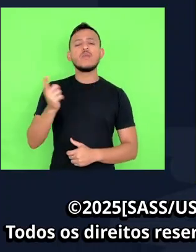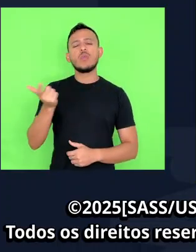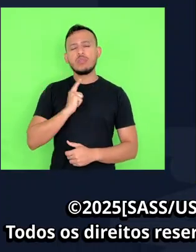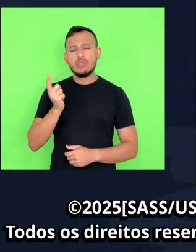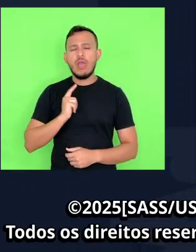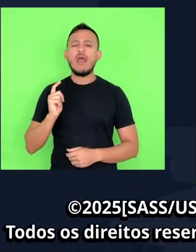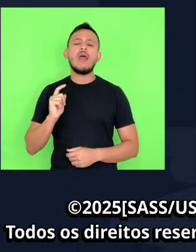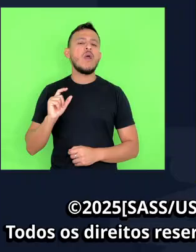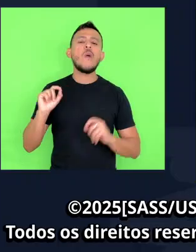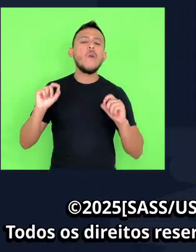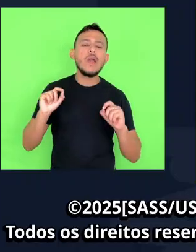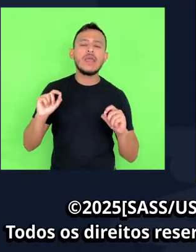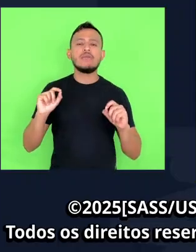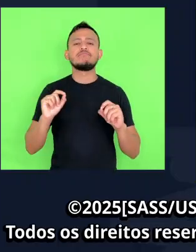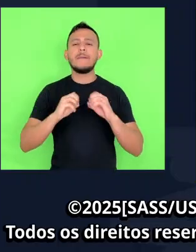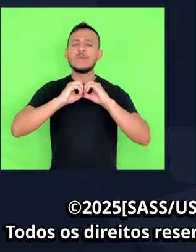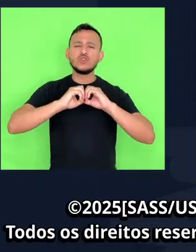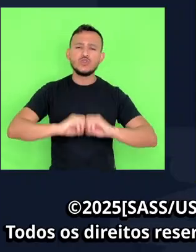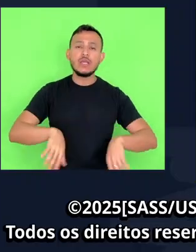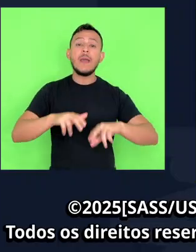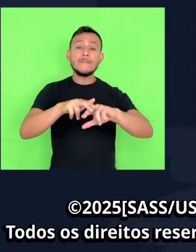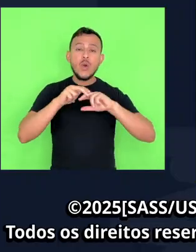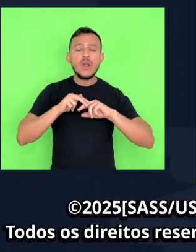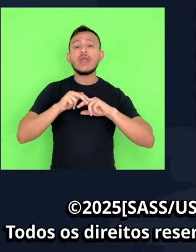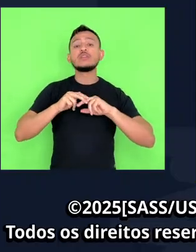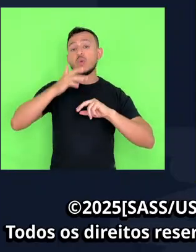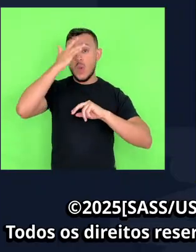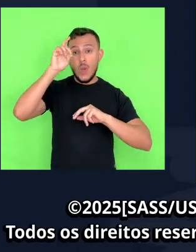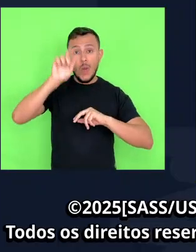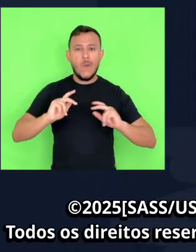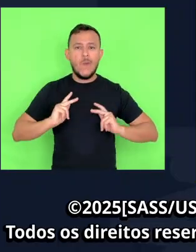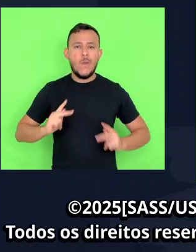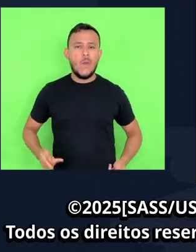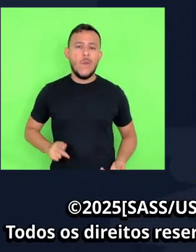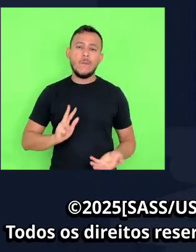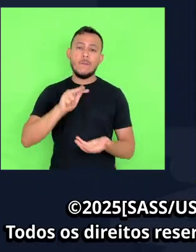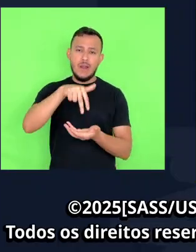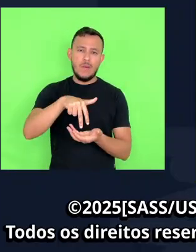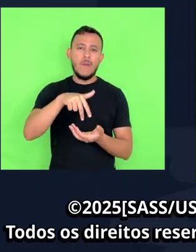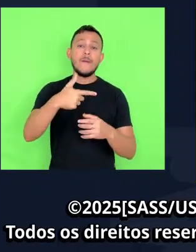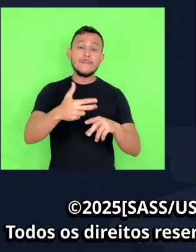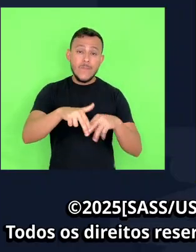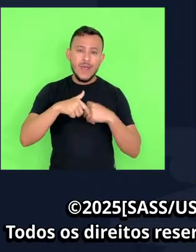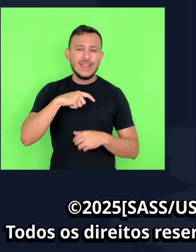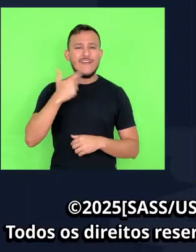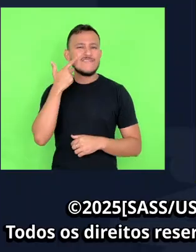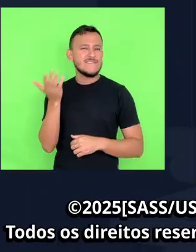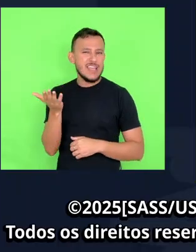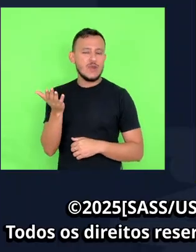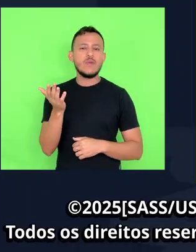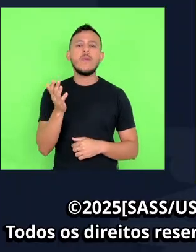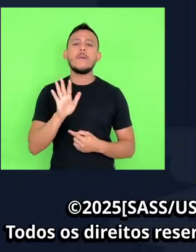as consequências do seu habitante humano. Porque ele está aqui, olha, essa figurinha